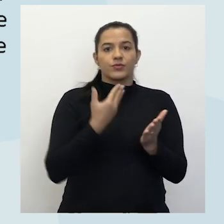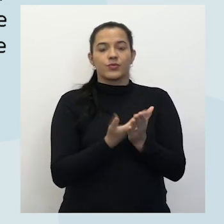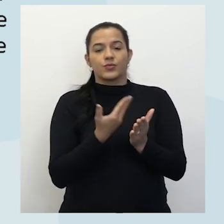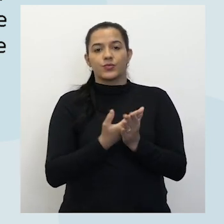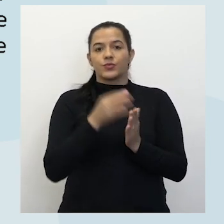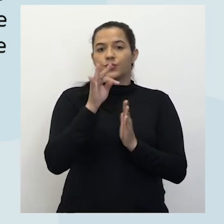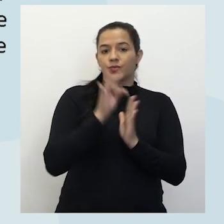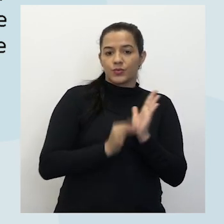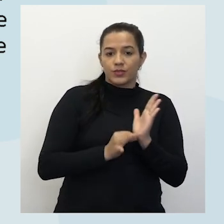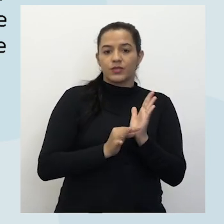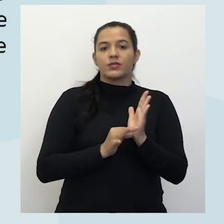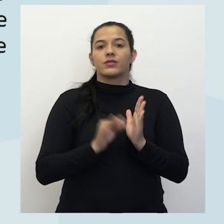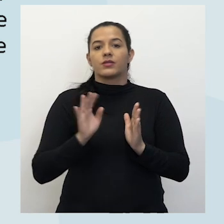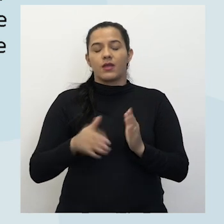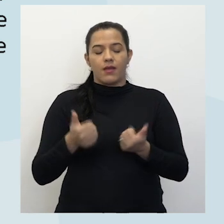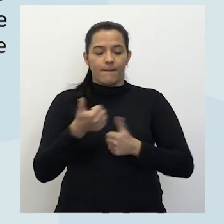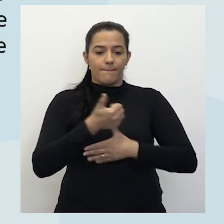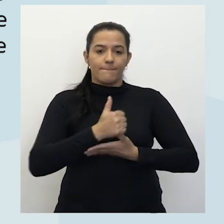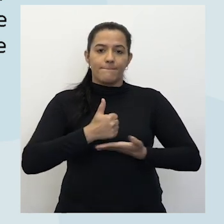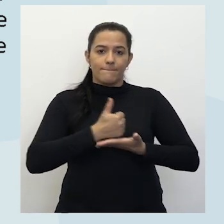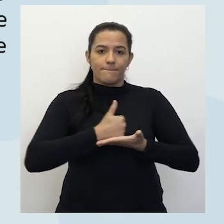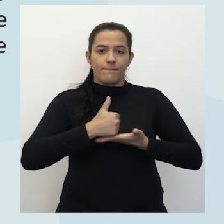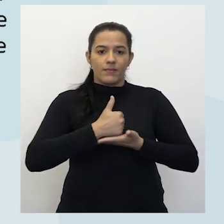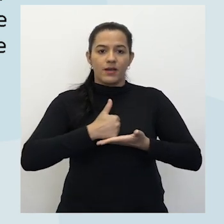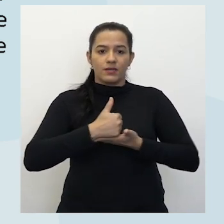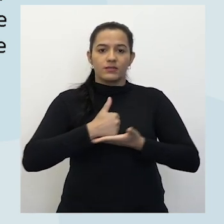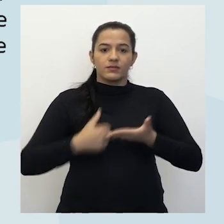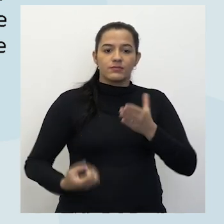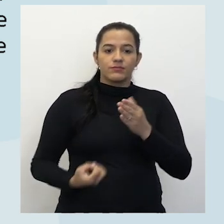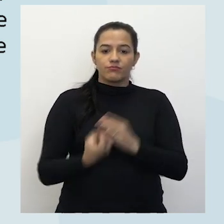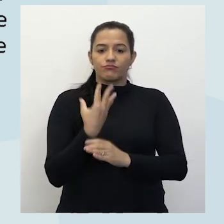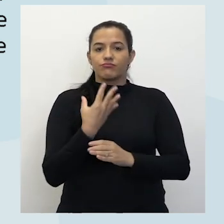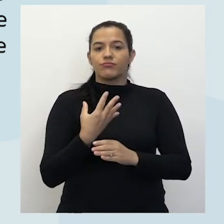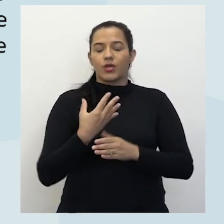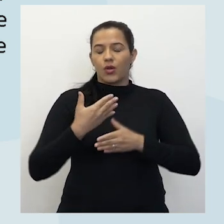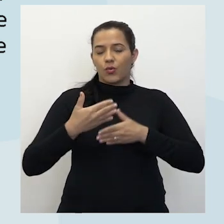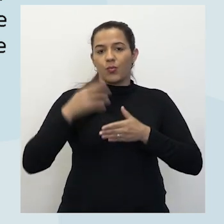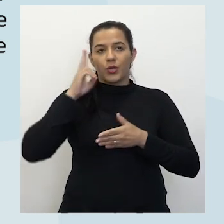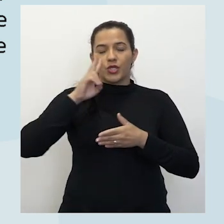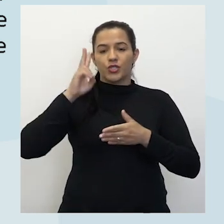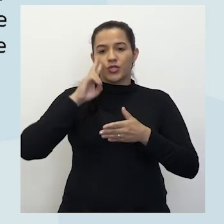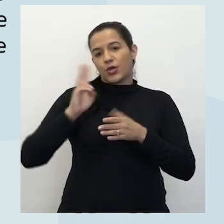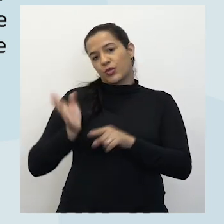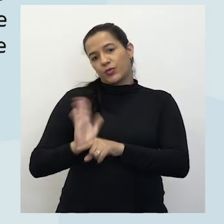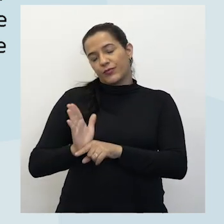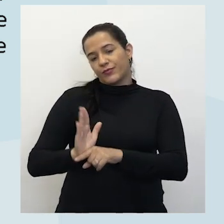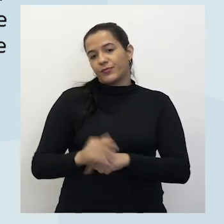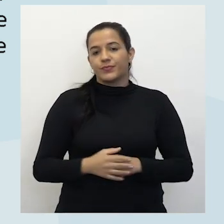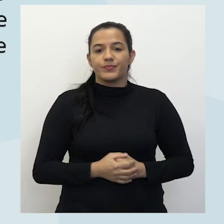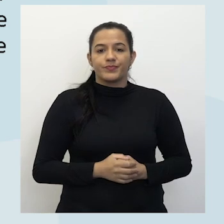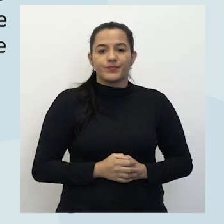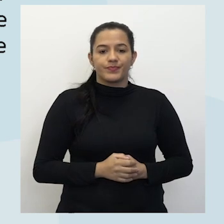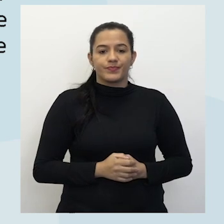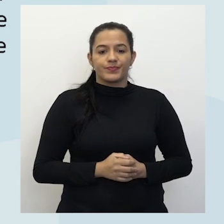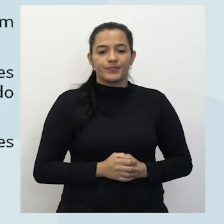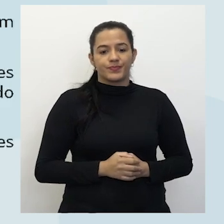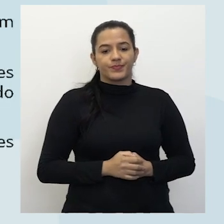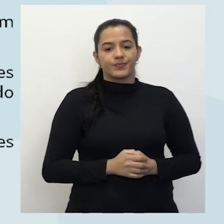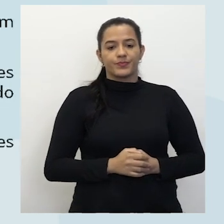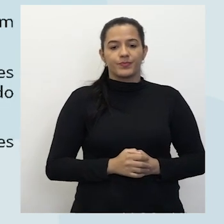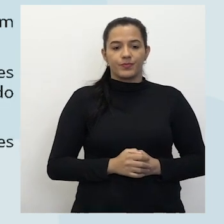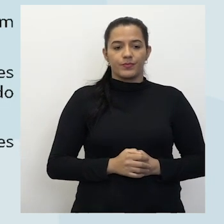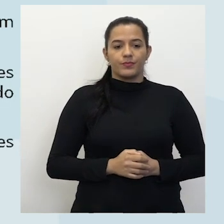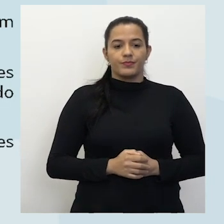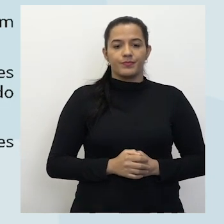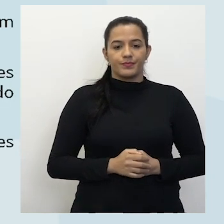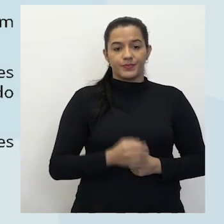original serve como base para a montagem de um roteiro, que pode se transformar, por exemplo, aí veja só, Mauro, você